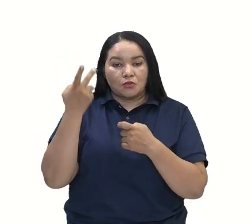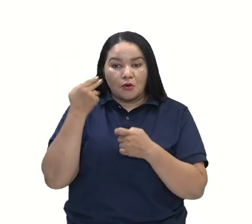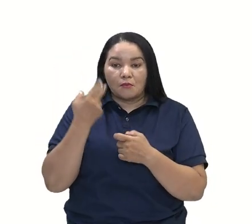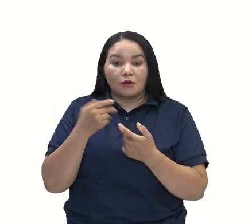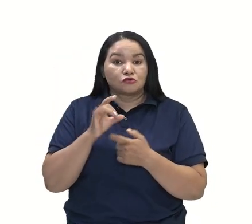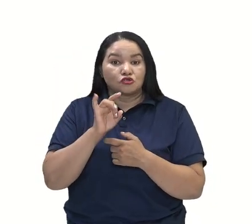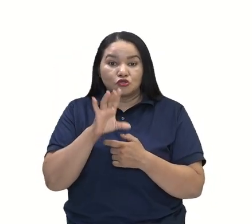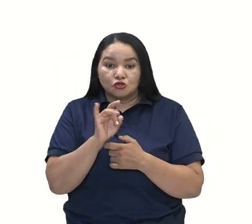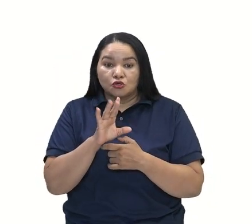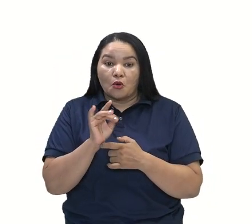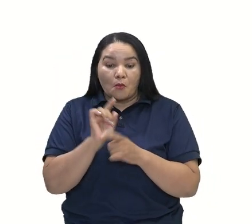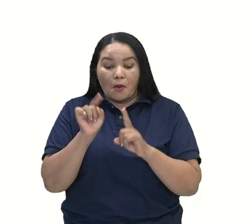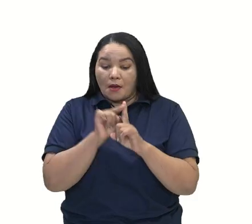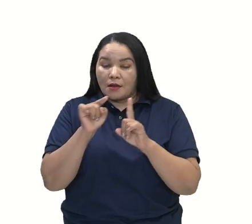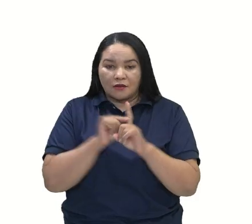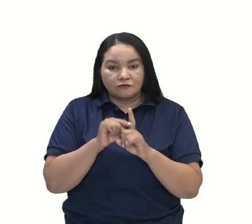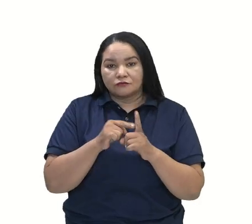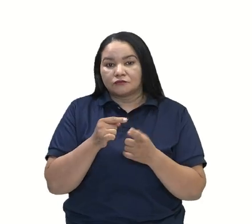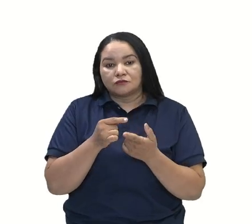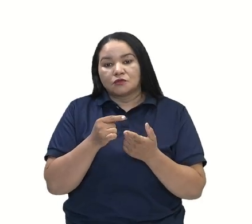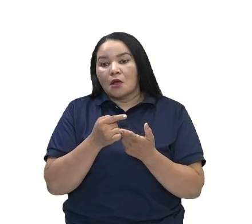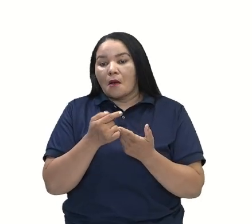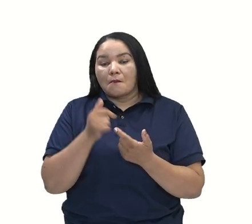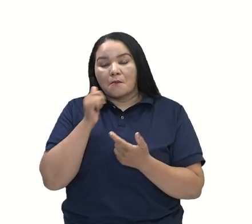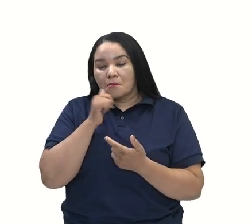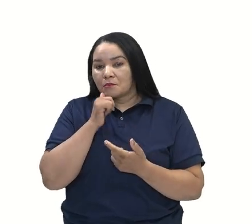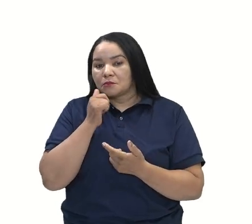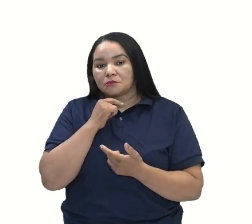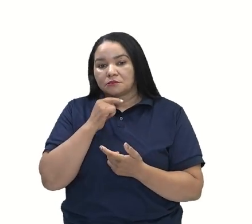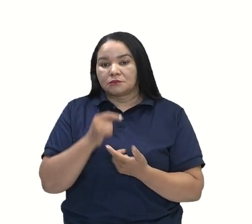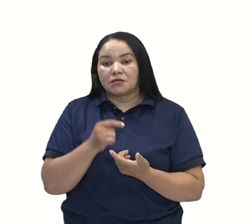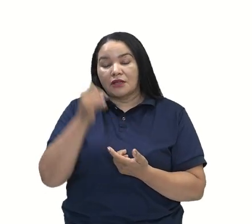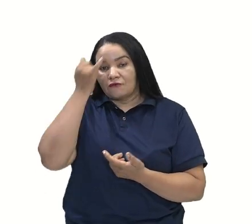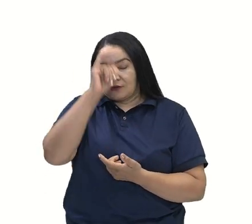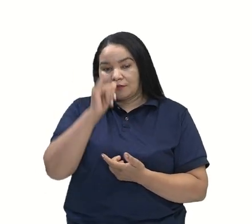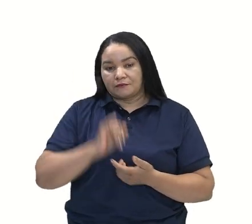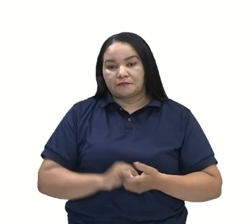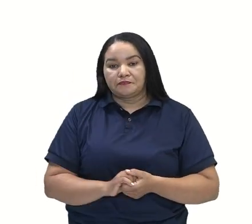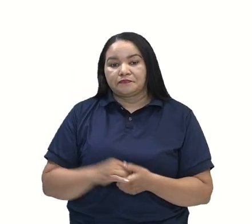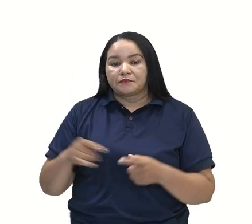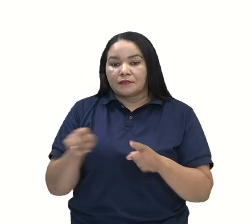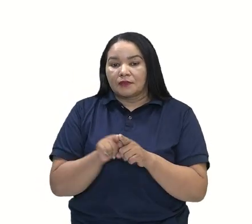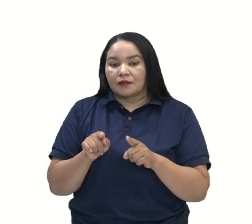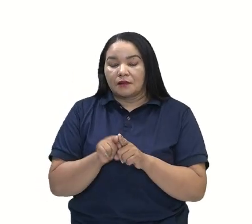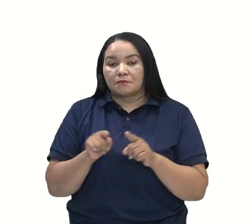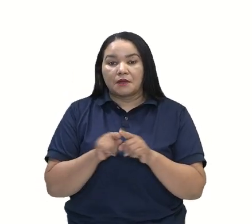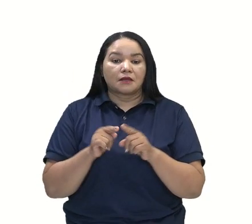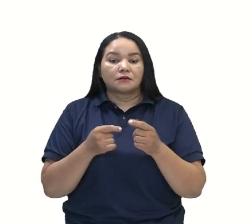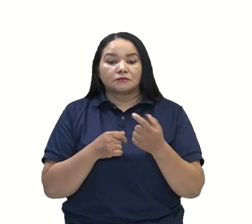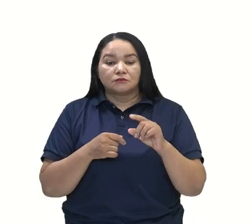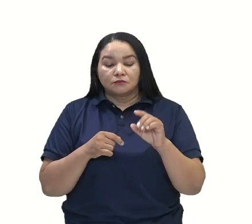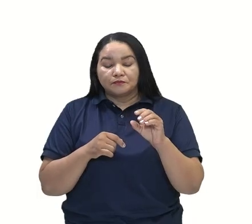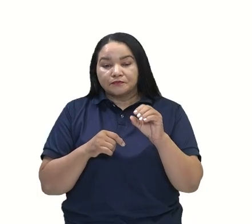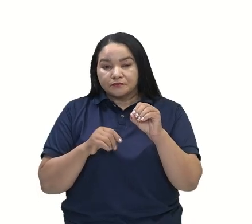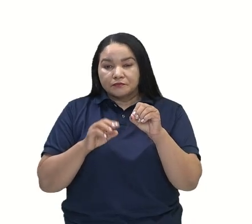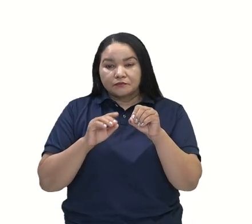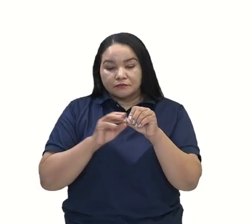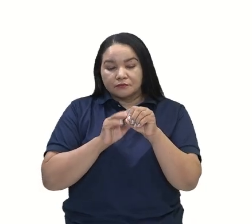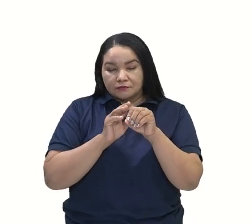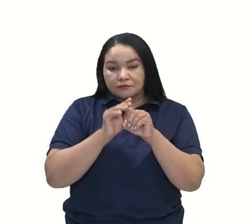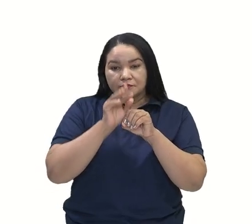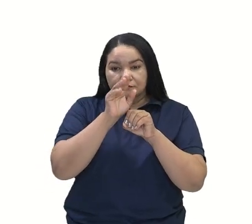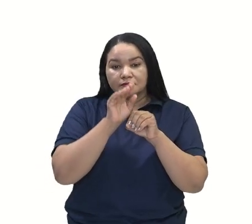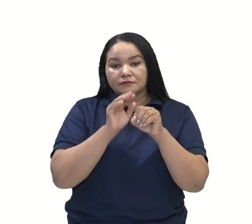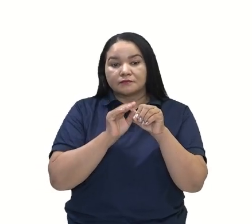de ser férteis aí nesse sentido, né? Eles não vão mais encaminhar esses espermatozoides que não vão mais sair